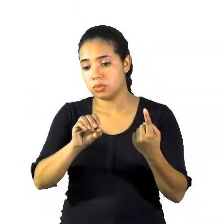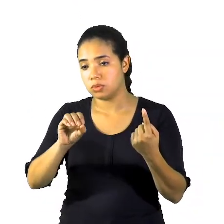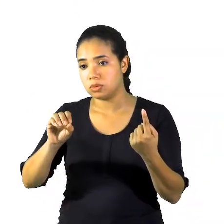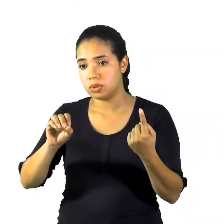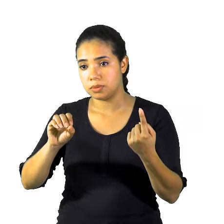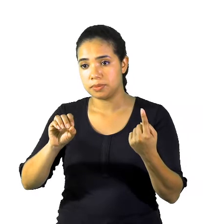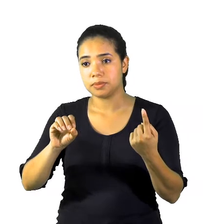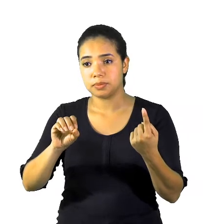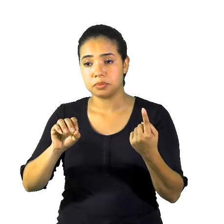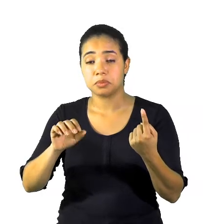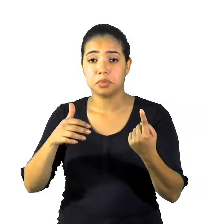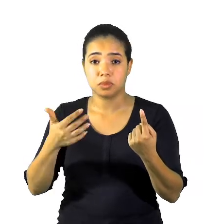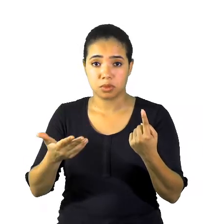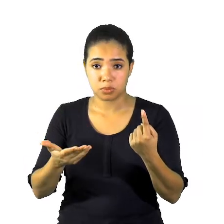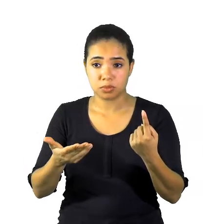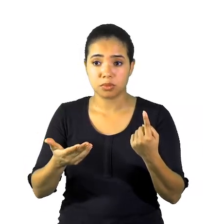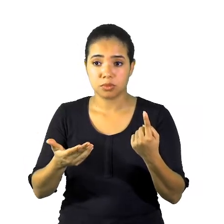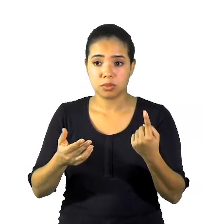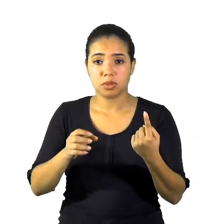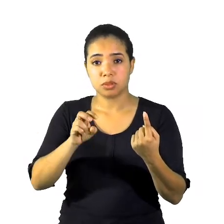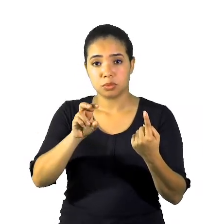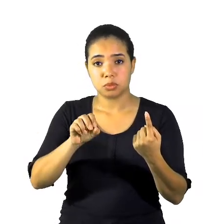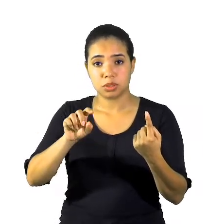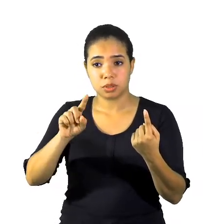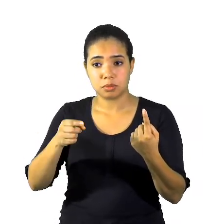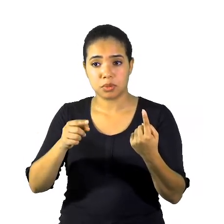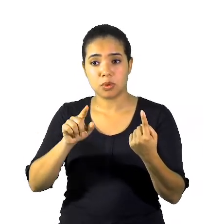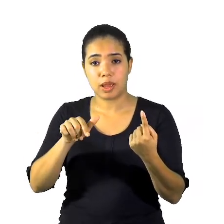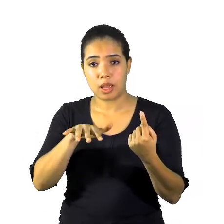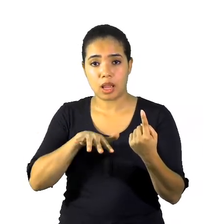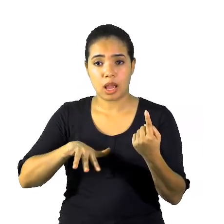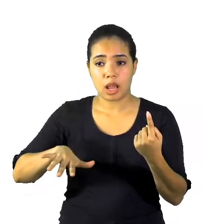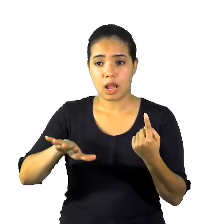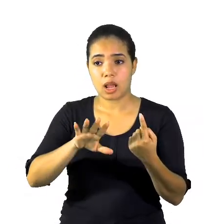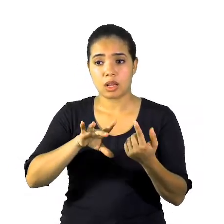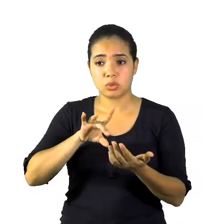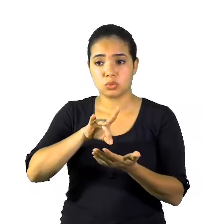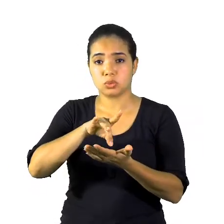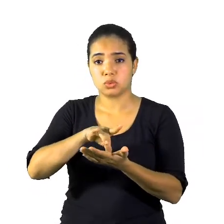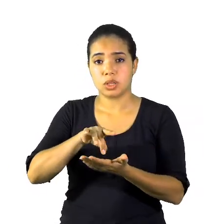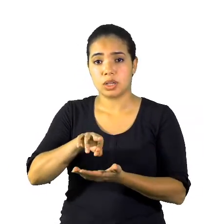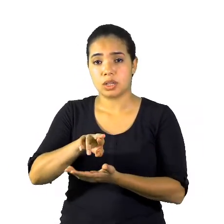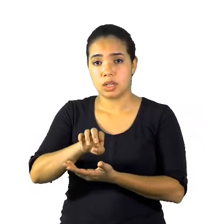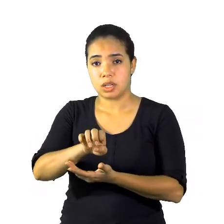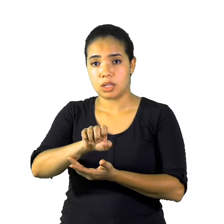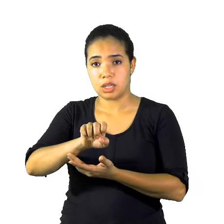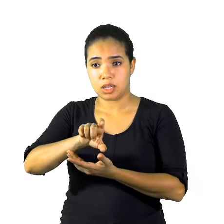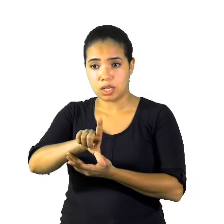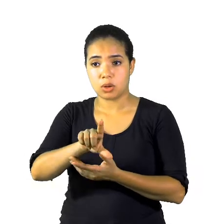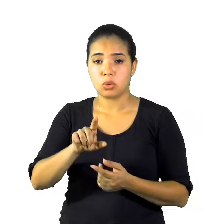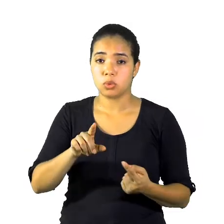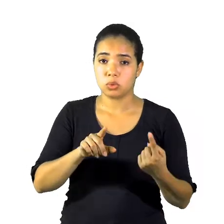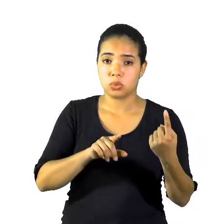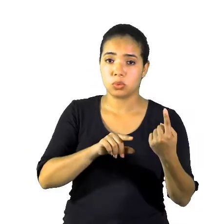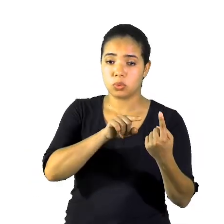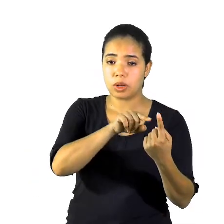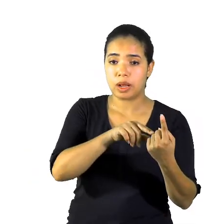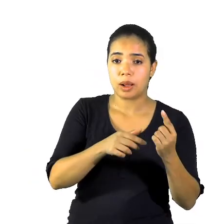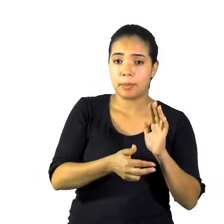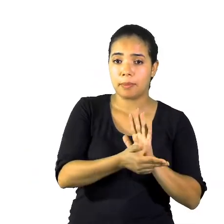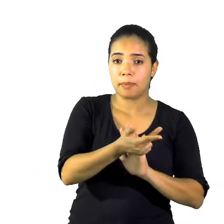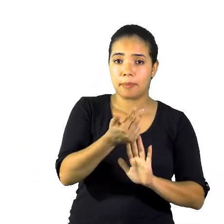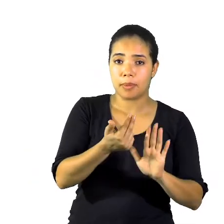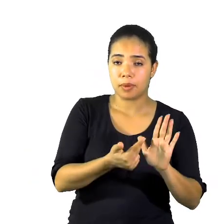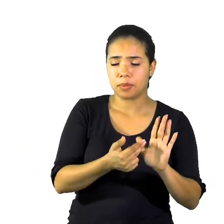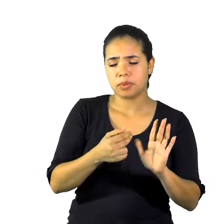ou seja, os 50 mil é o denominador da área original, da área real, e 1 é a representação do mapa. Eu vou